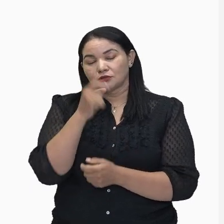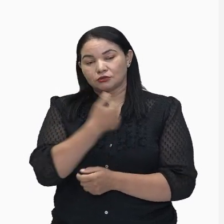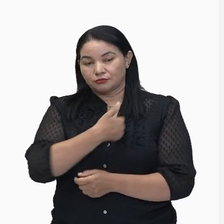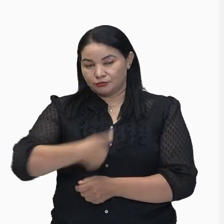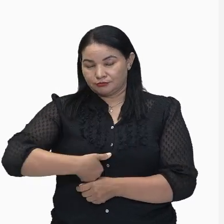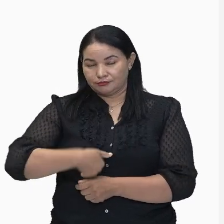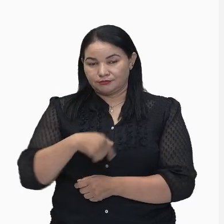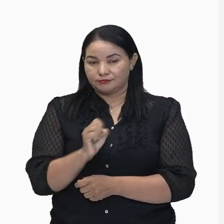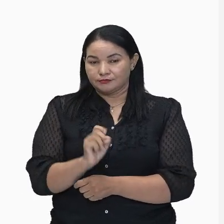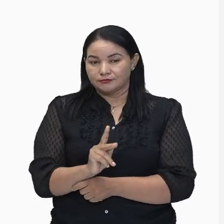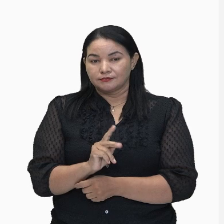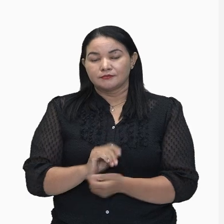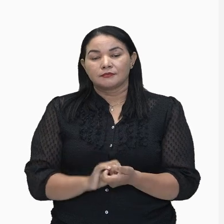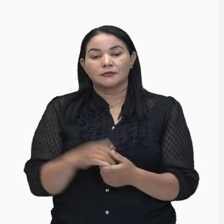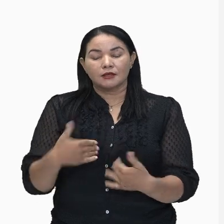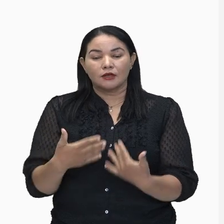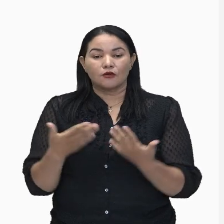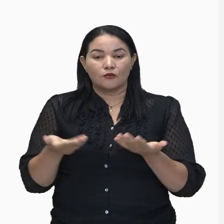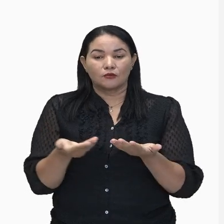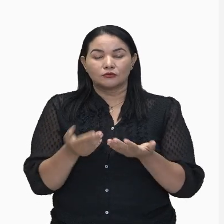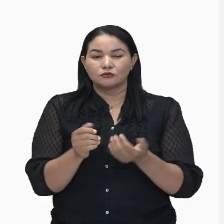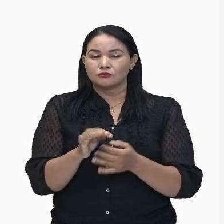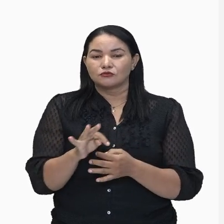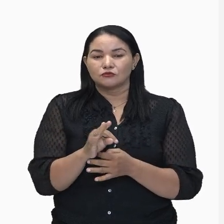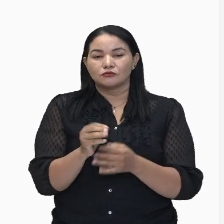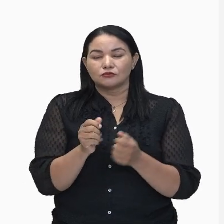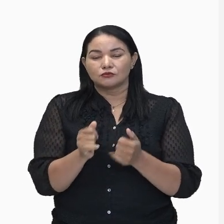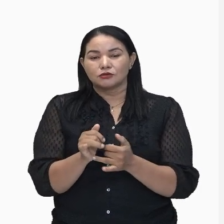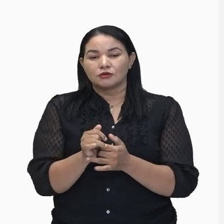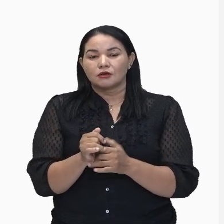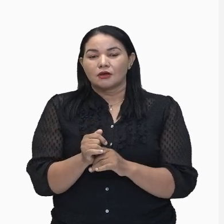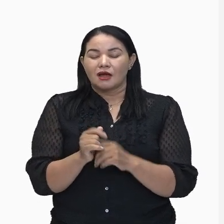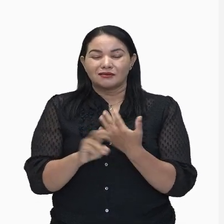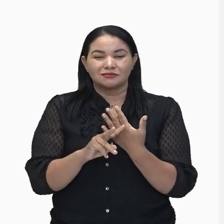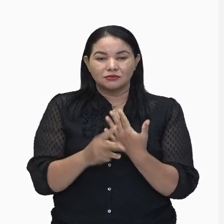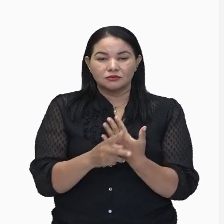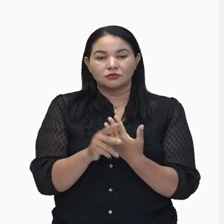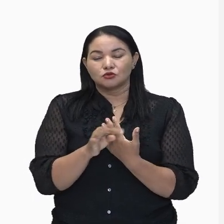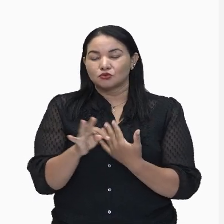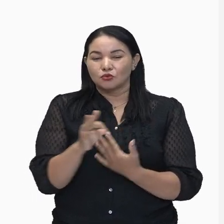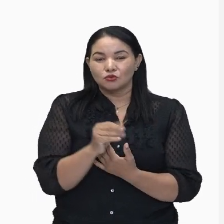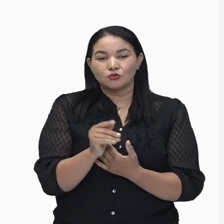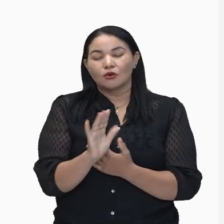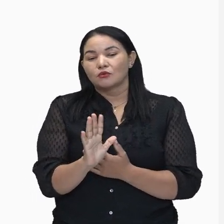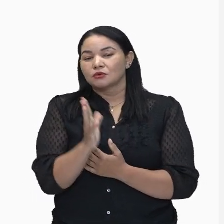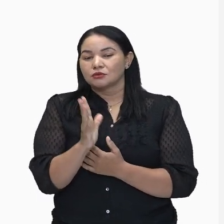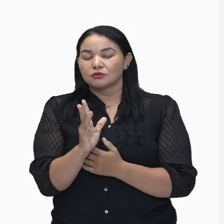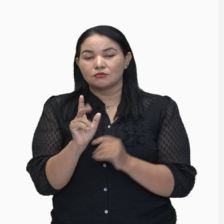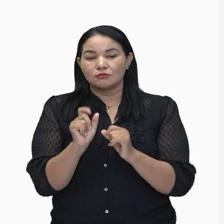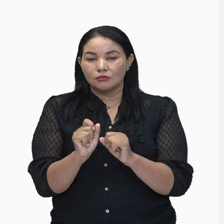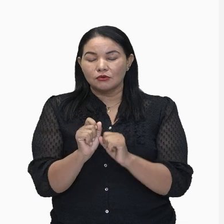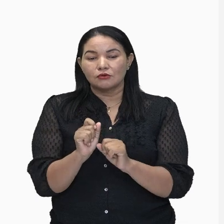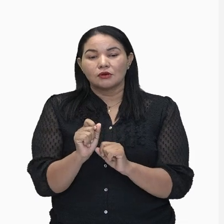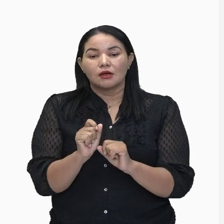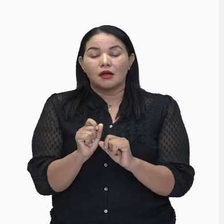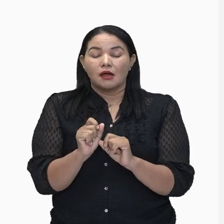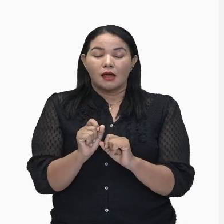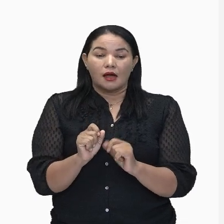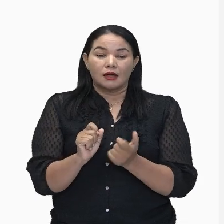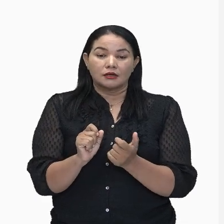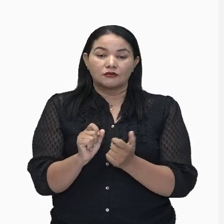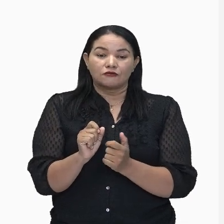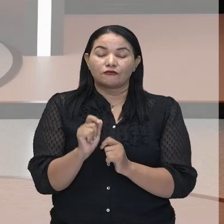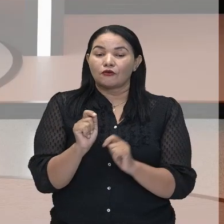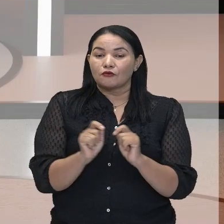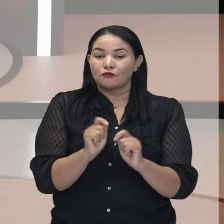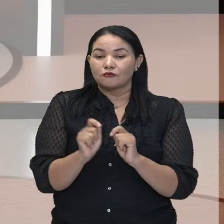ok? Agora, isso tudo, gente, todas essas consequências que podem ocorrer, né, vai fazer com que ocorra o